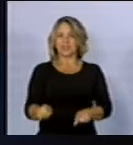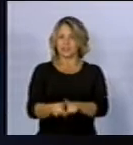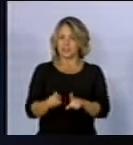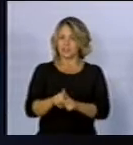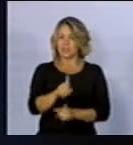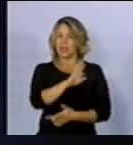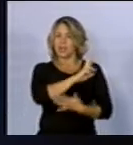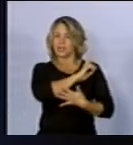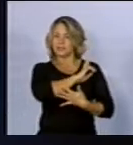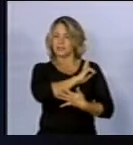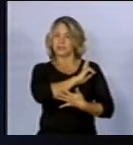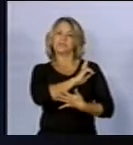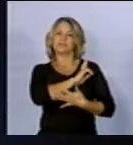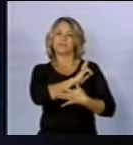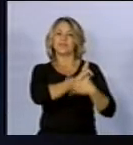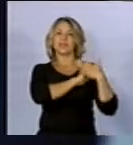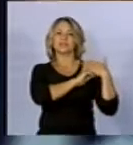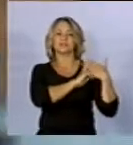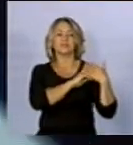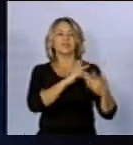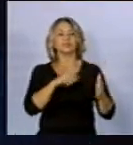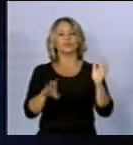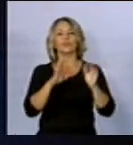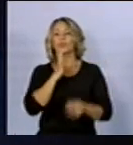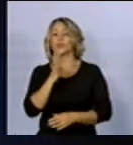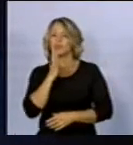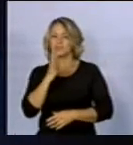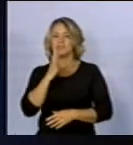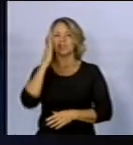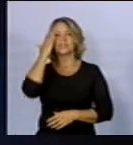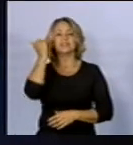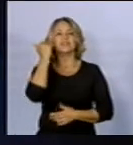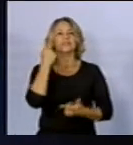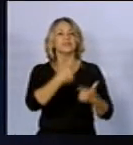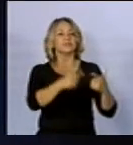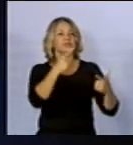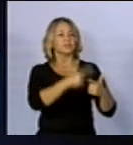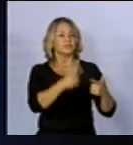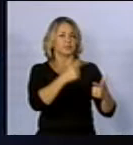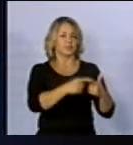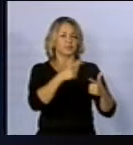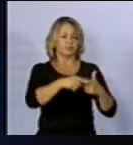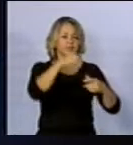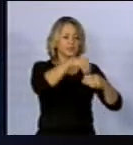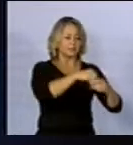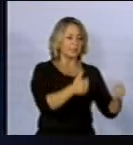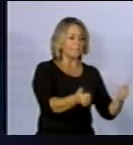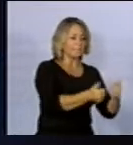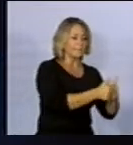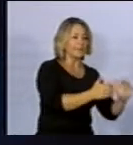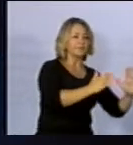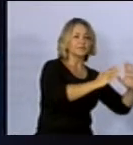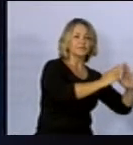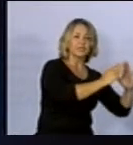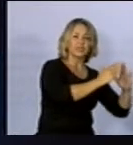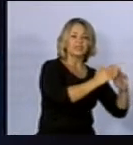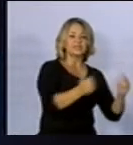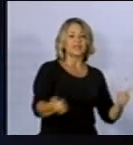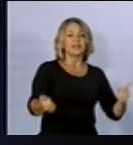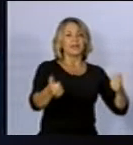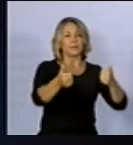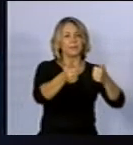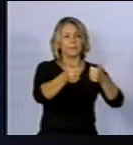responsáveis por eh identificar os riscos próximos à suas residências e próximos a